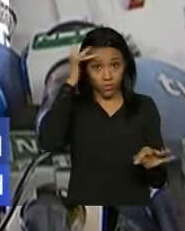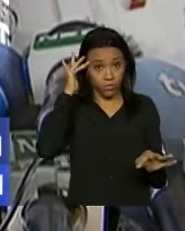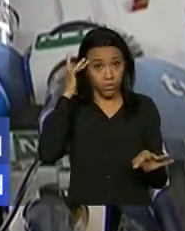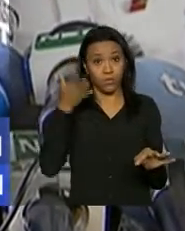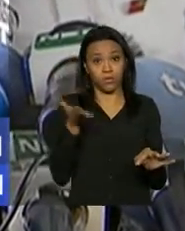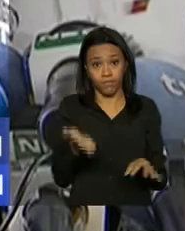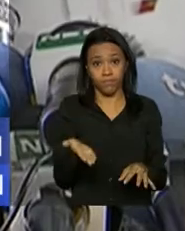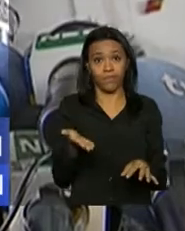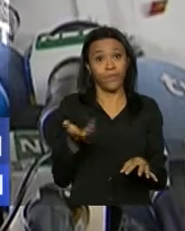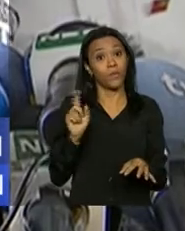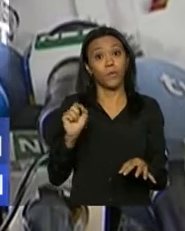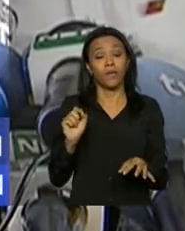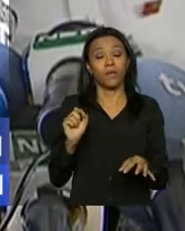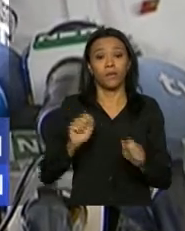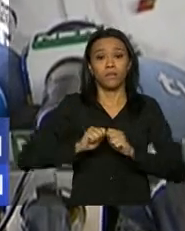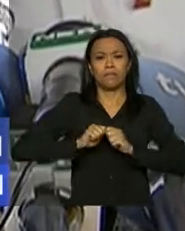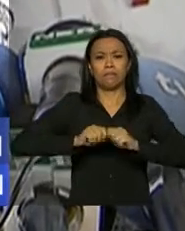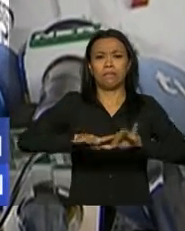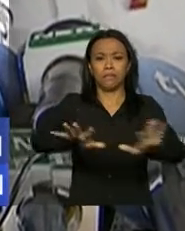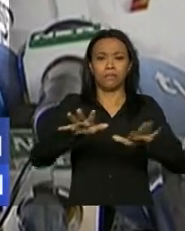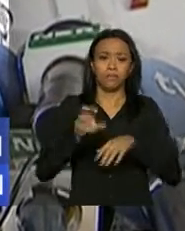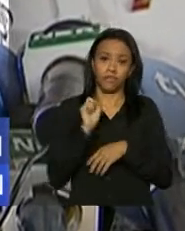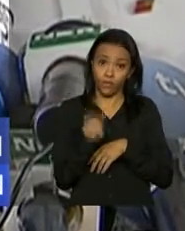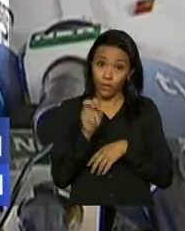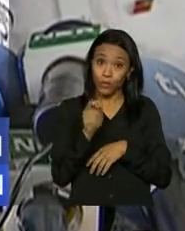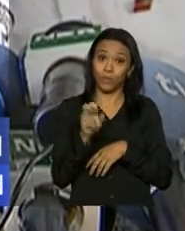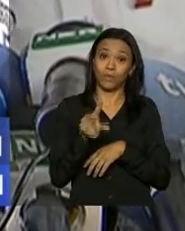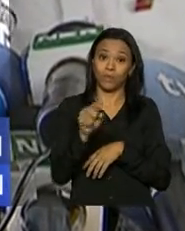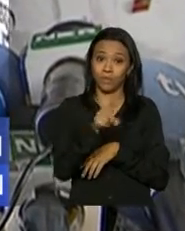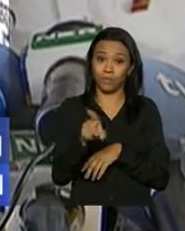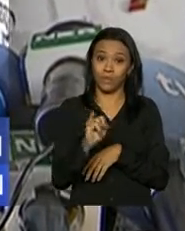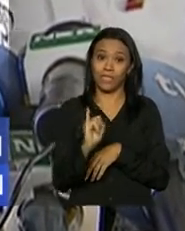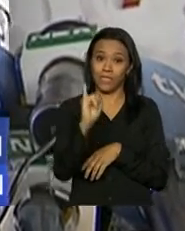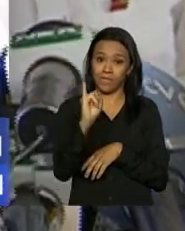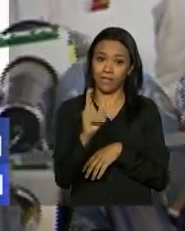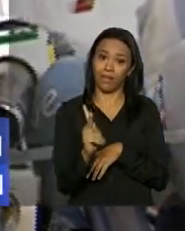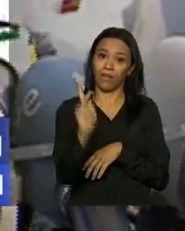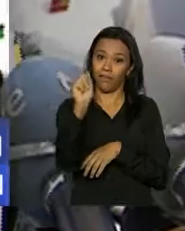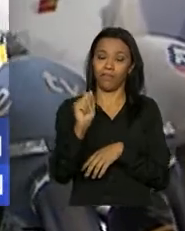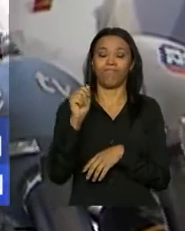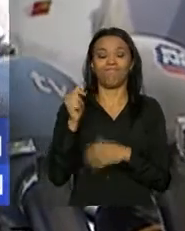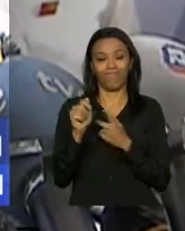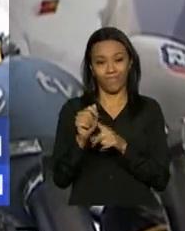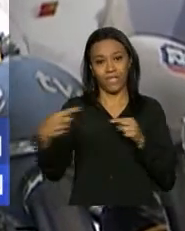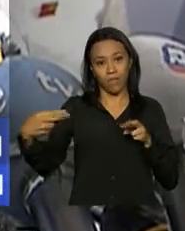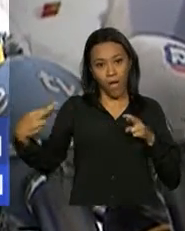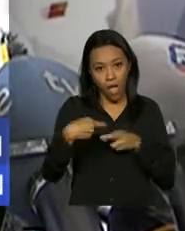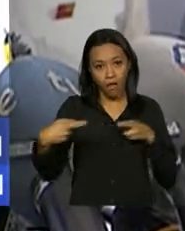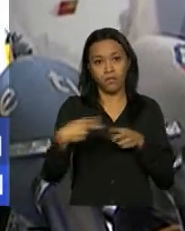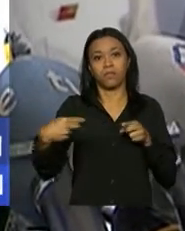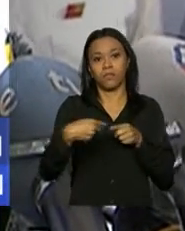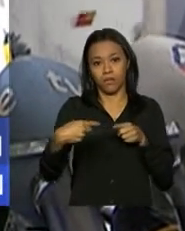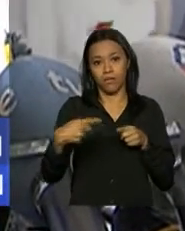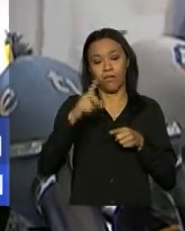podendo transmitir esse vírus que tem uma altíssima correlação com uma